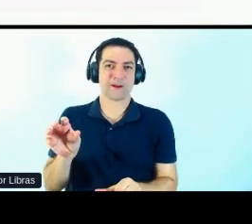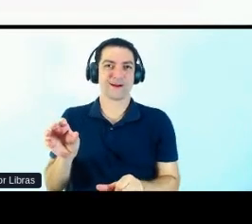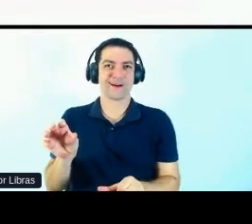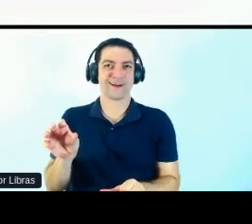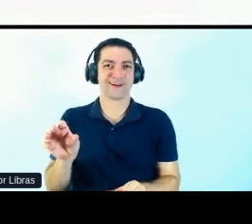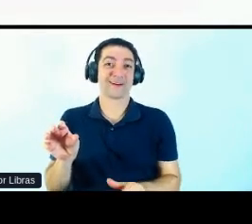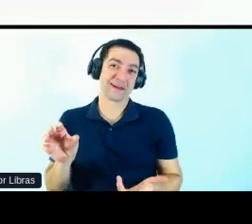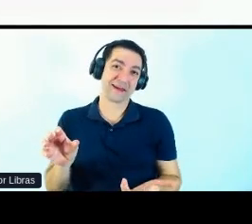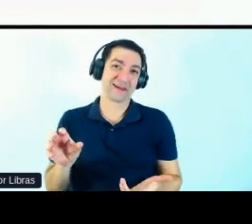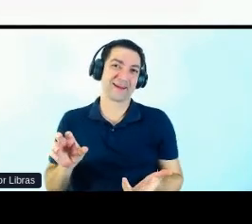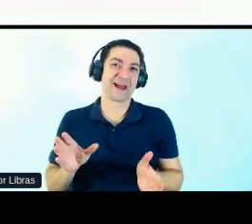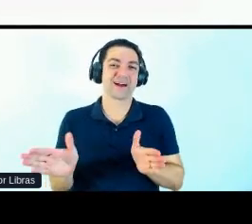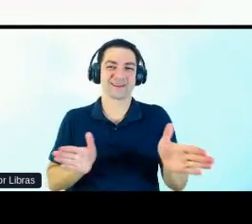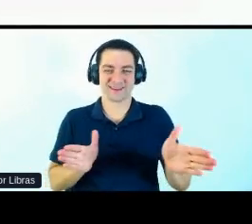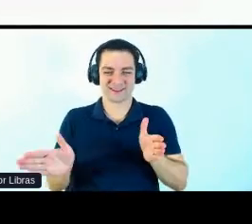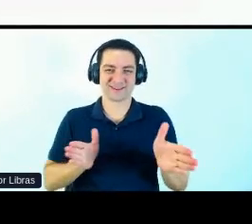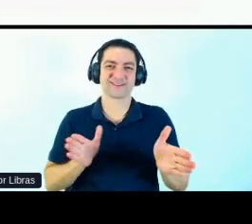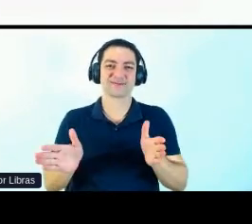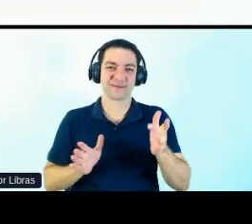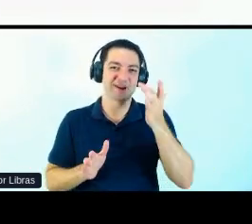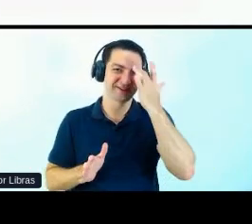né? Mas